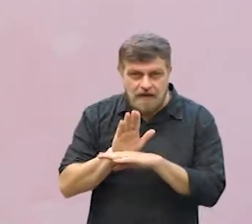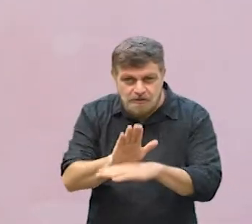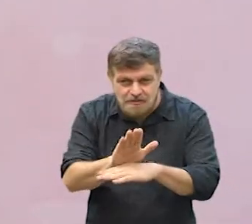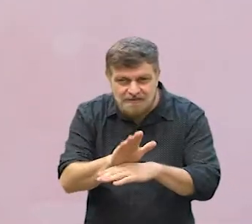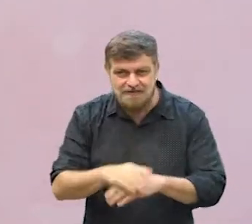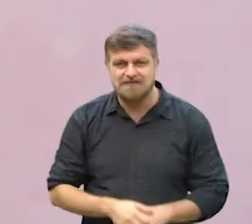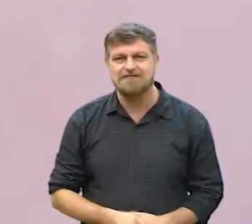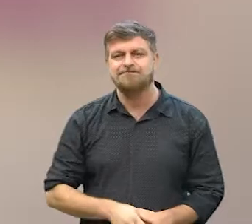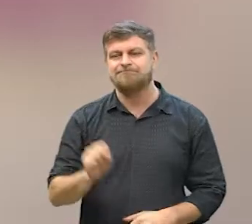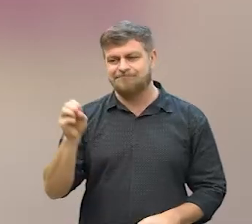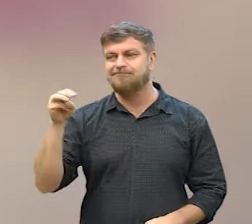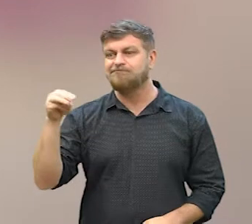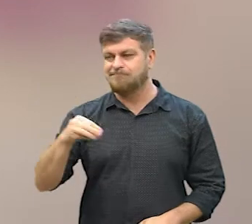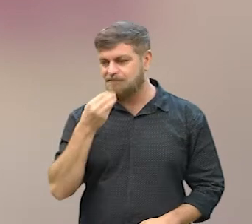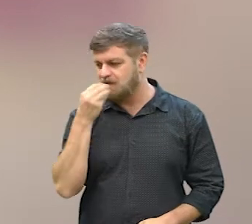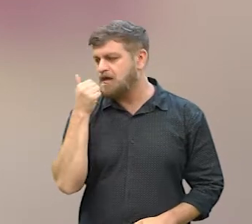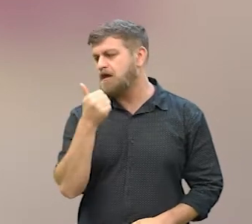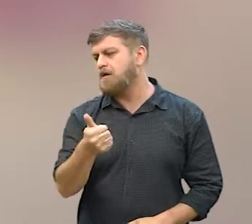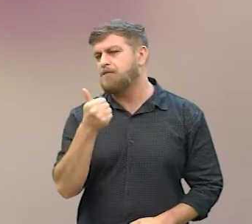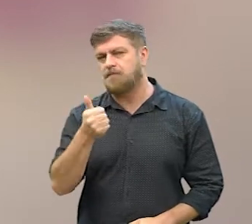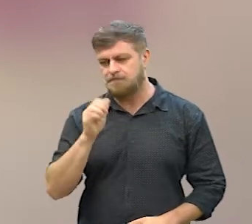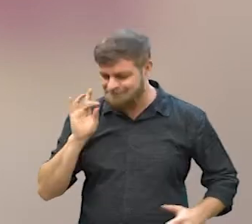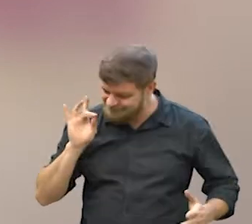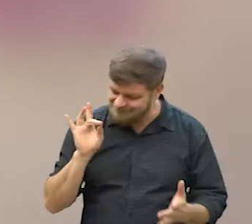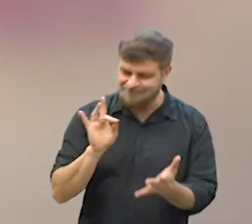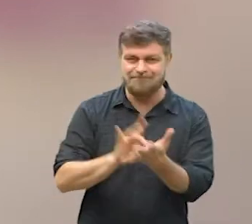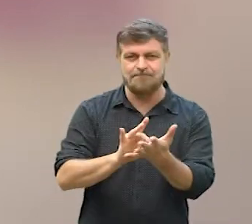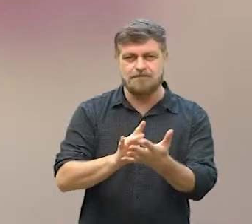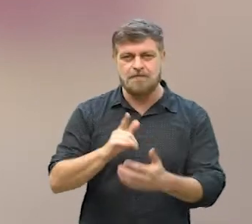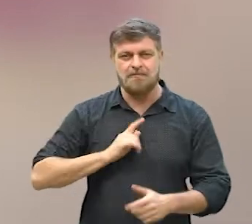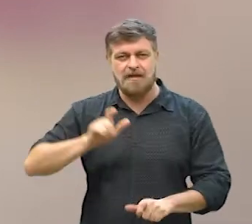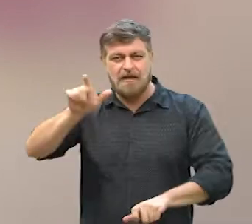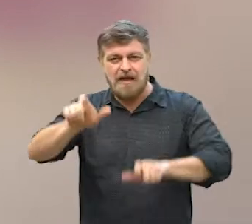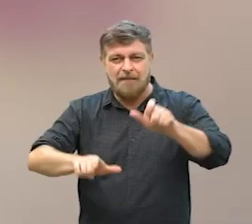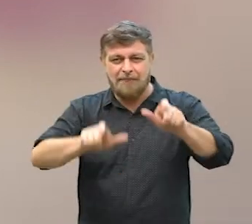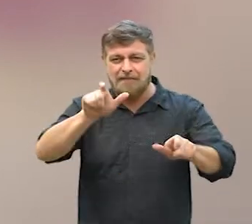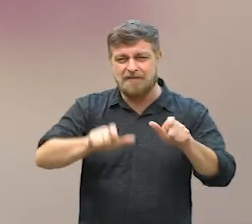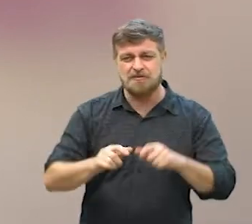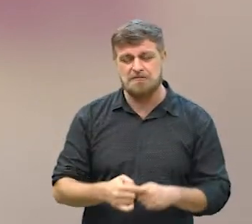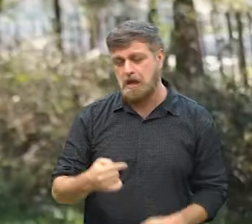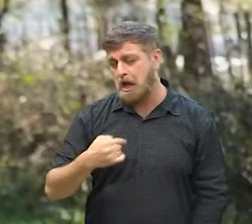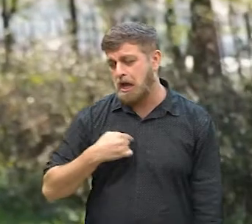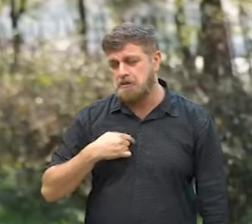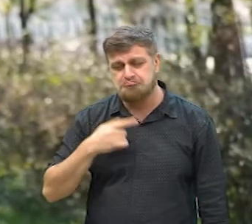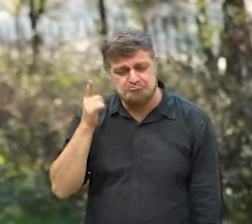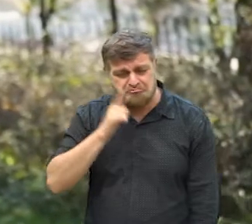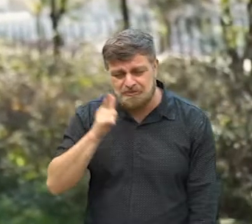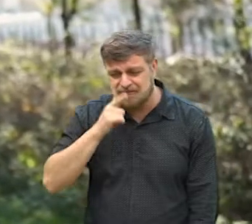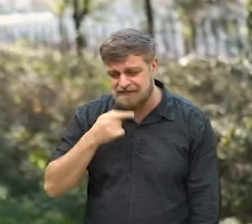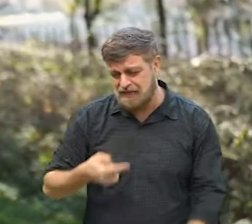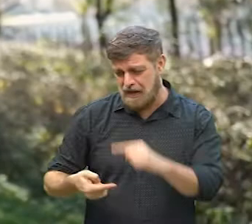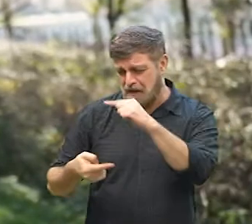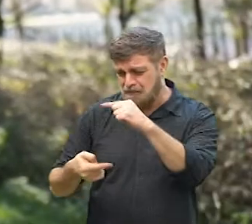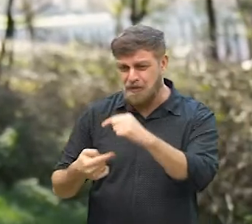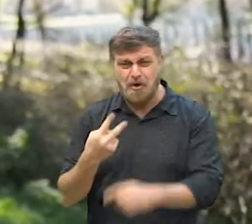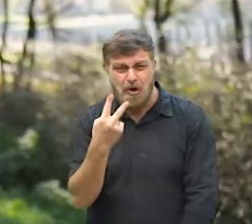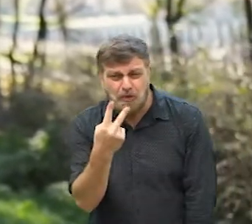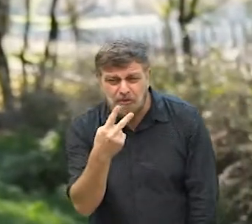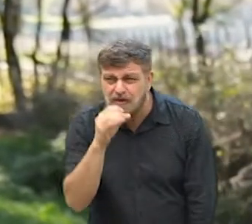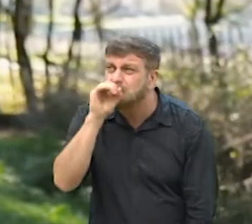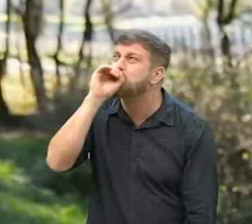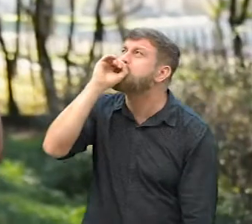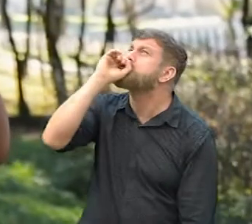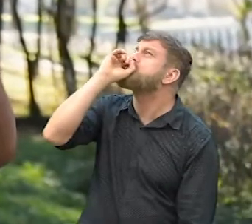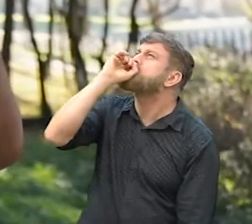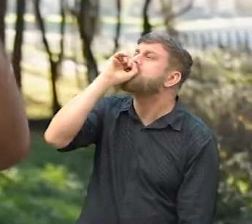bastante nesse momento? Sim, sim, é ideal. Então, tem muitas pessoas que falam assim, eu não consigo tomar 2 litros